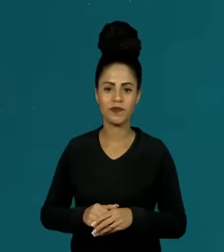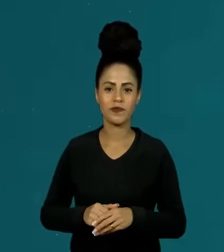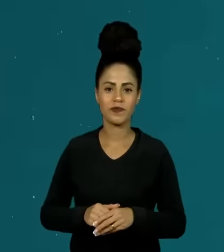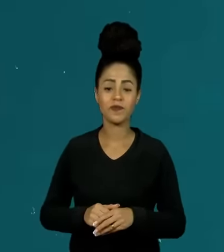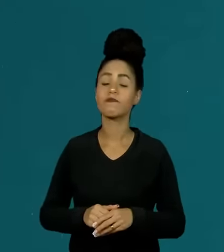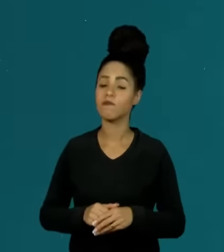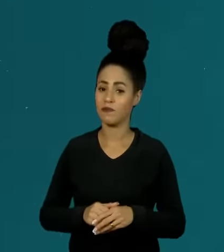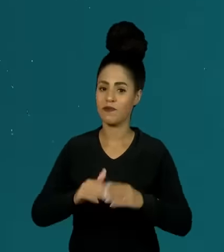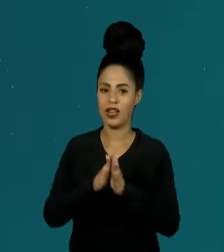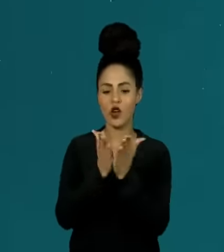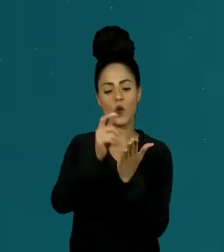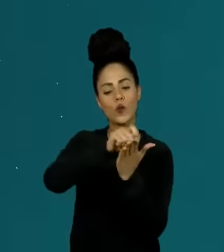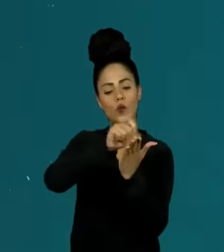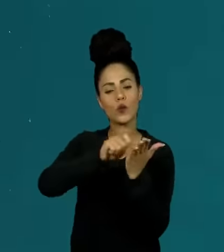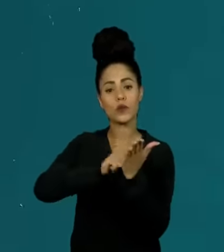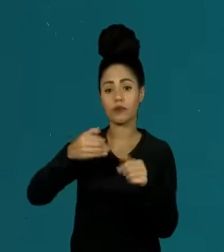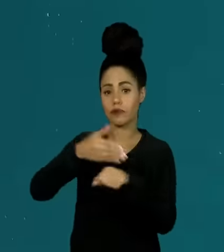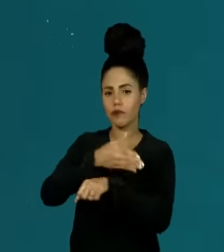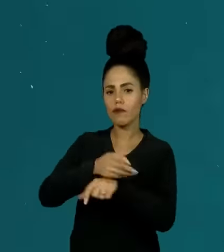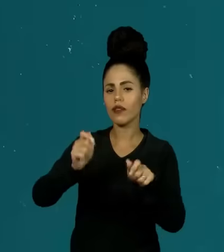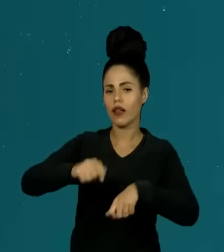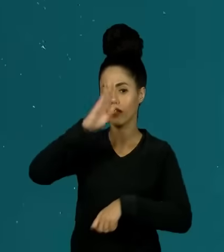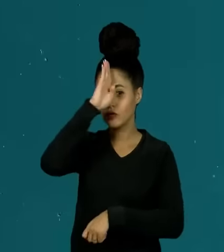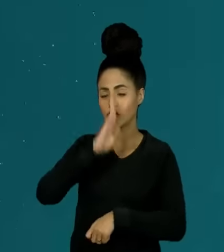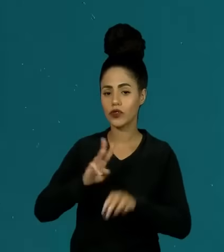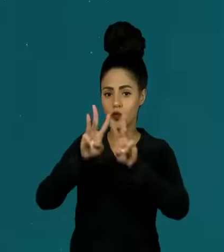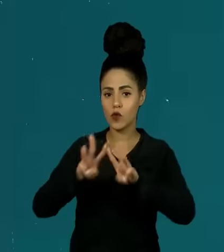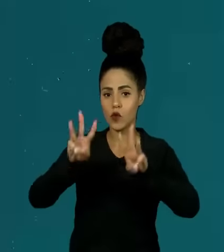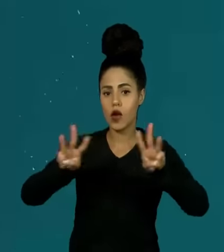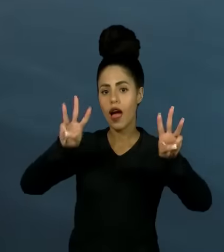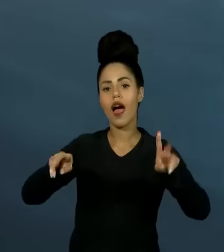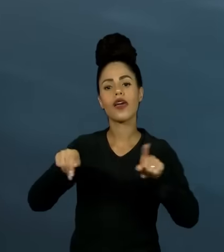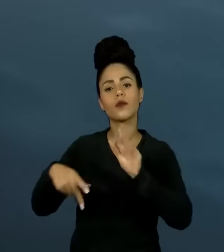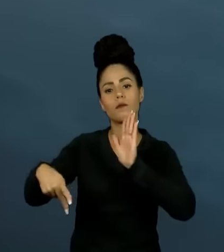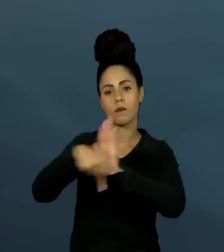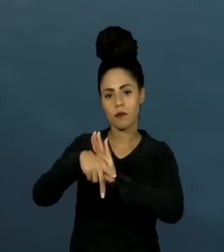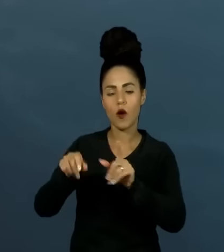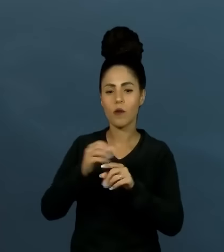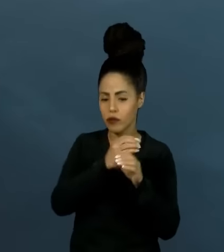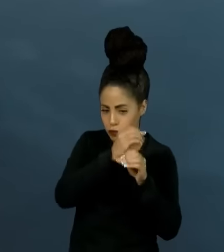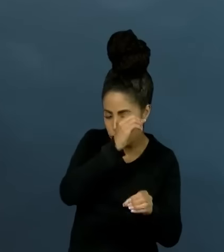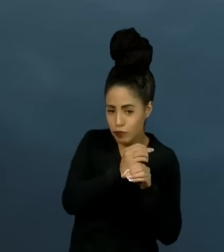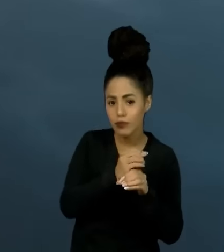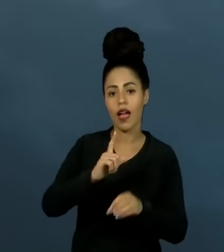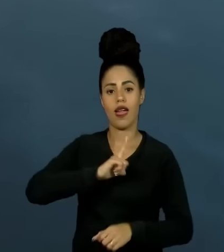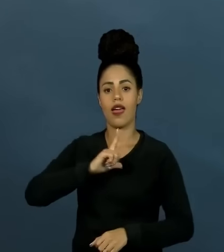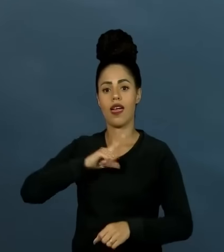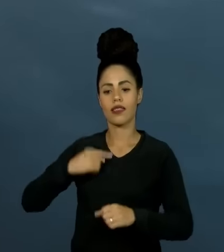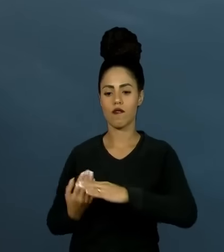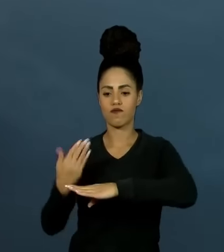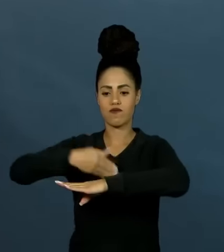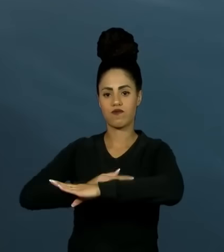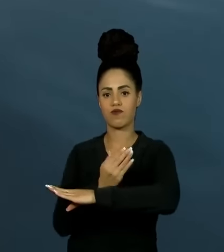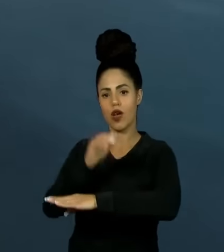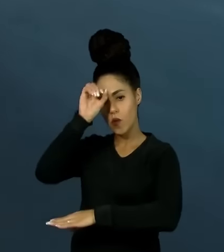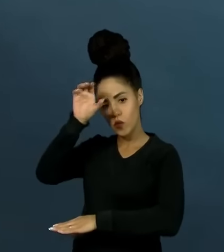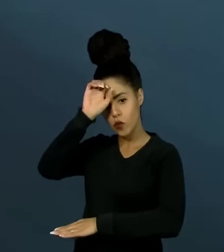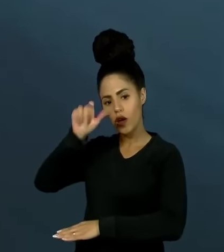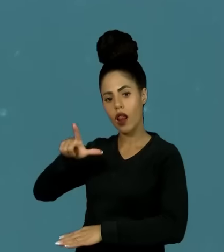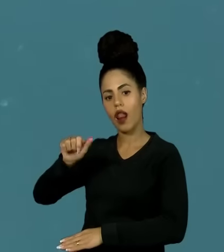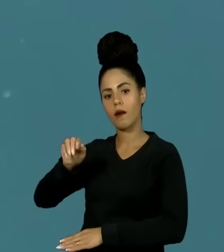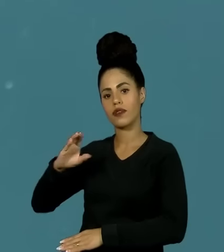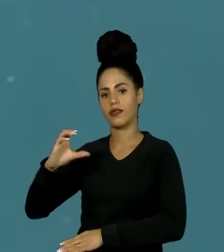Os livros podem ser acessados gratuitamente no site do Laboratório de Biologia da Conservação de Mamíferos Aquáticos